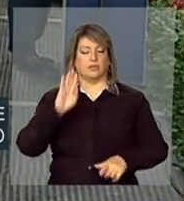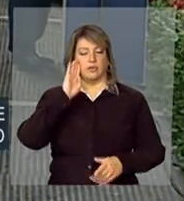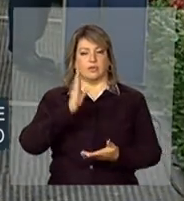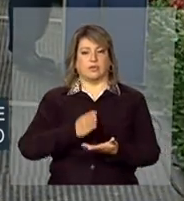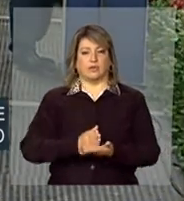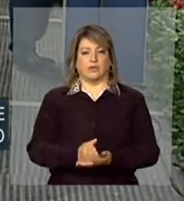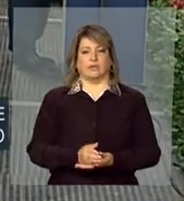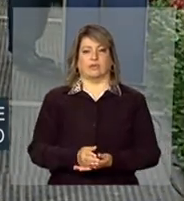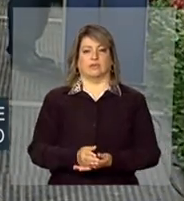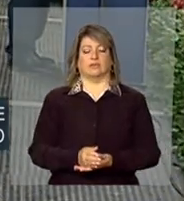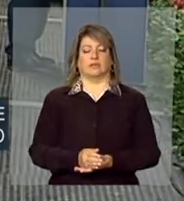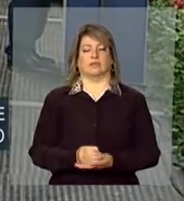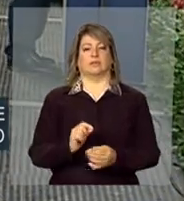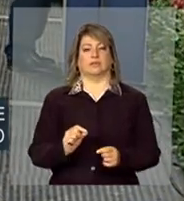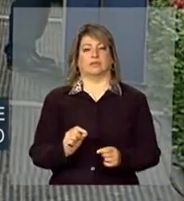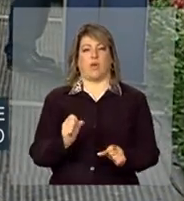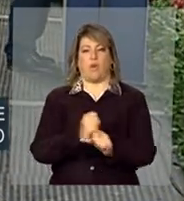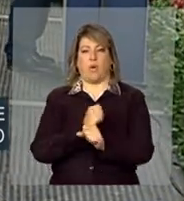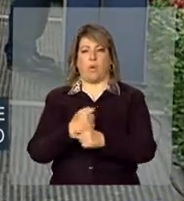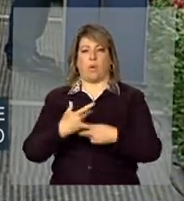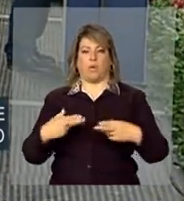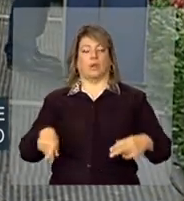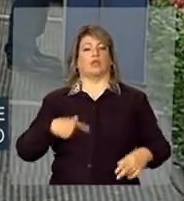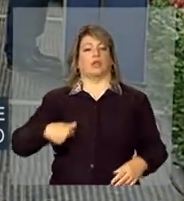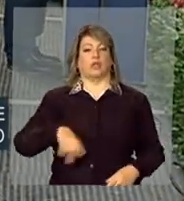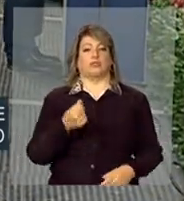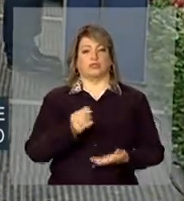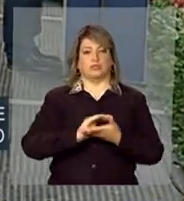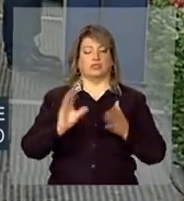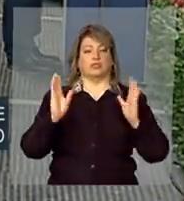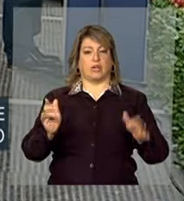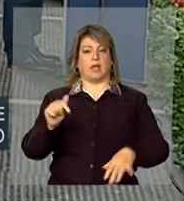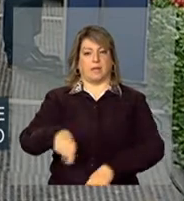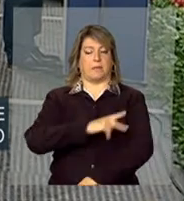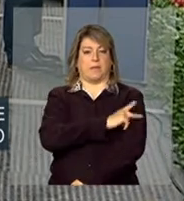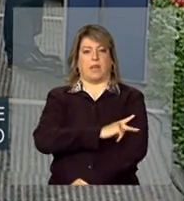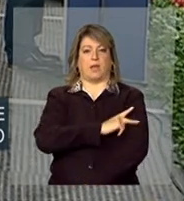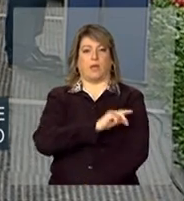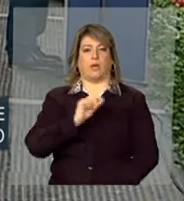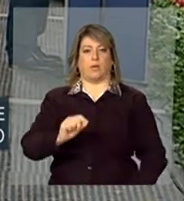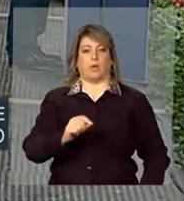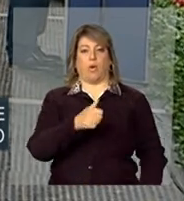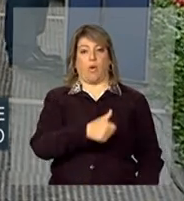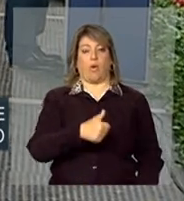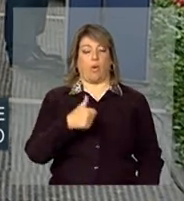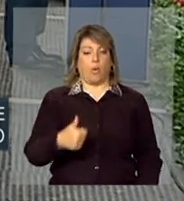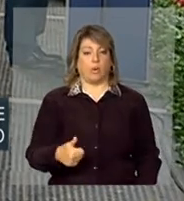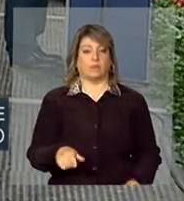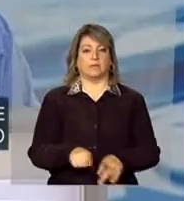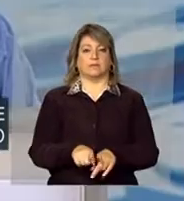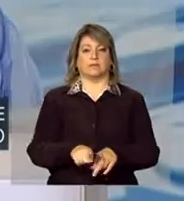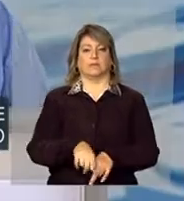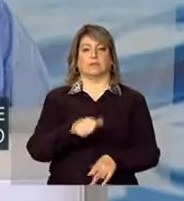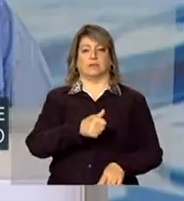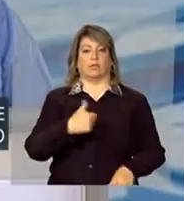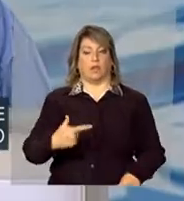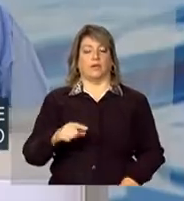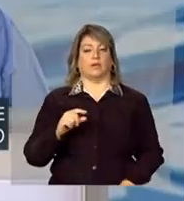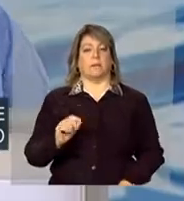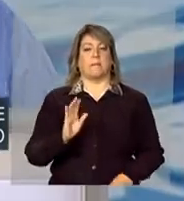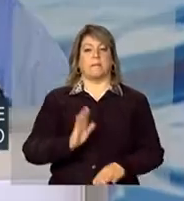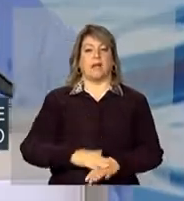para ações estruturantes, a gente já investiu no Piauí em 11 e em 12, mais